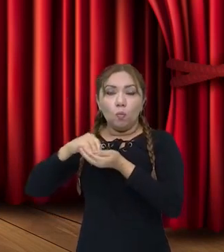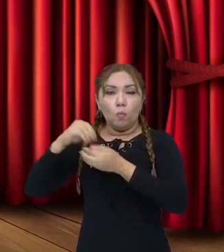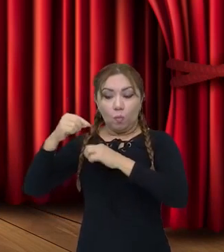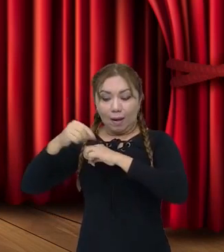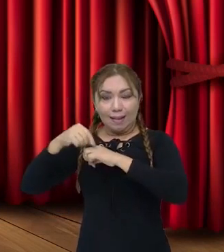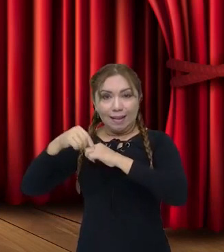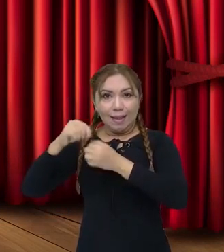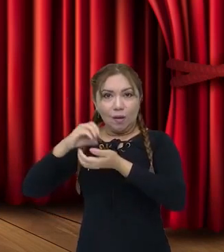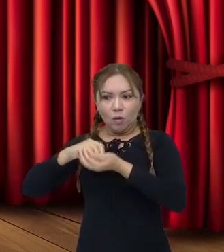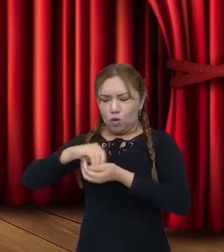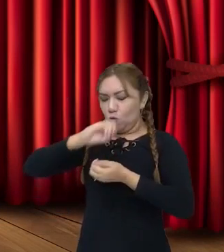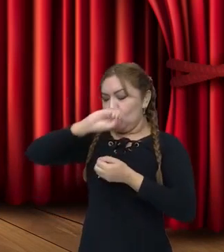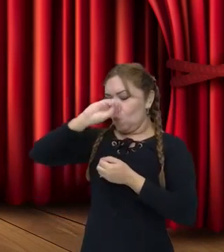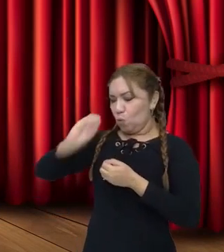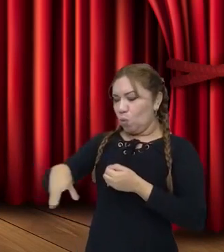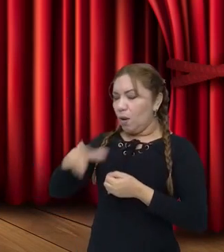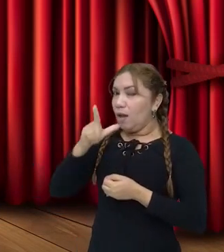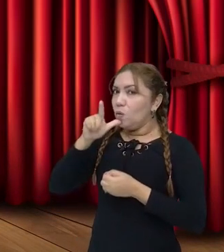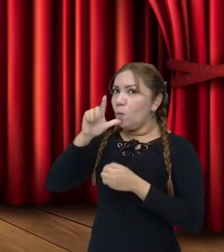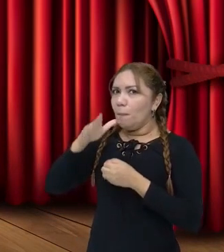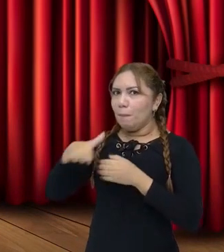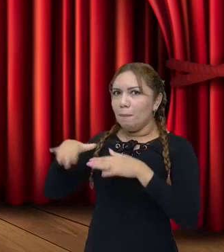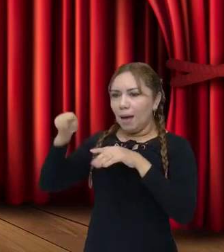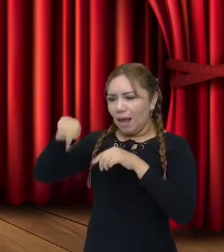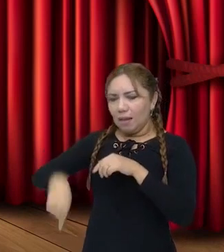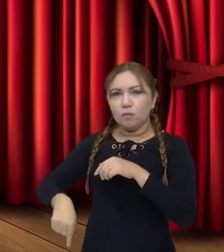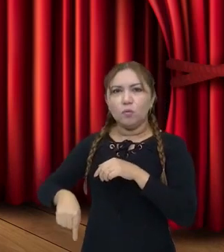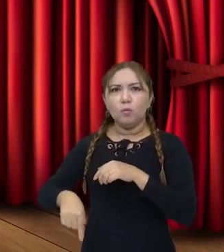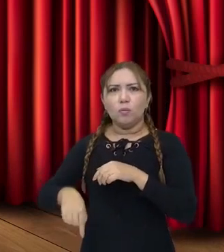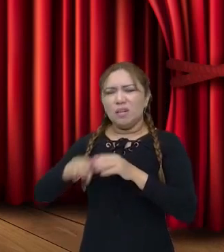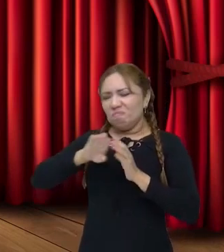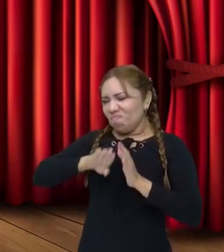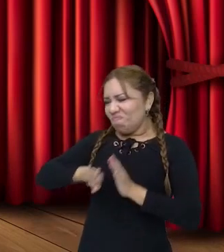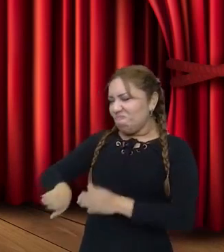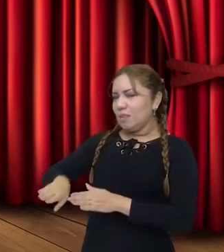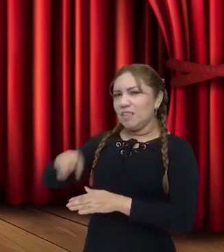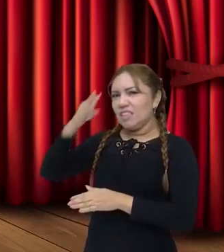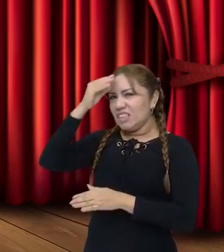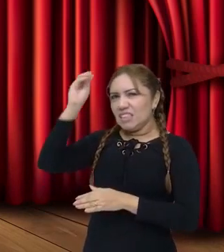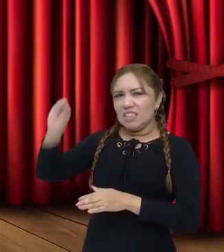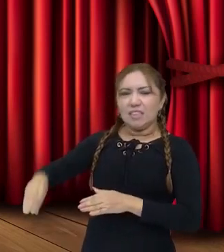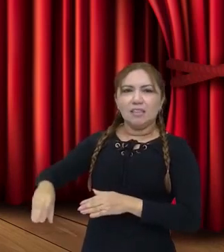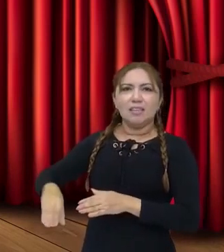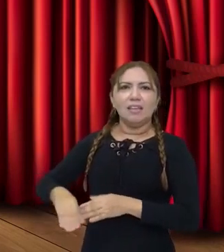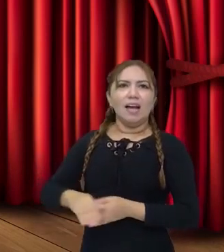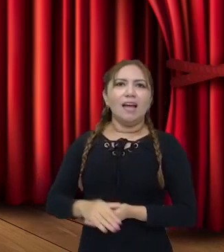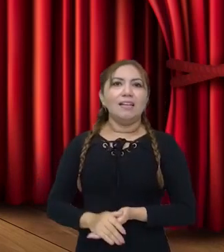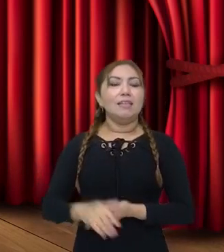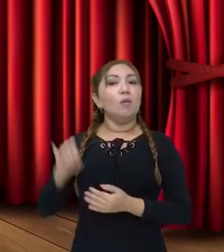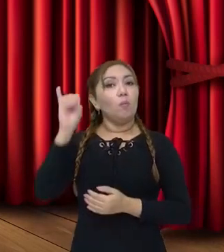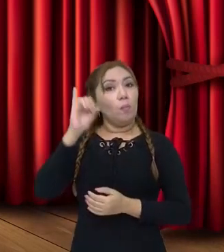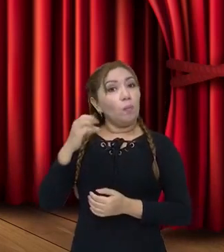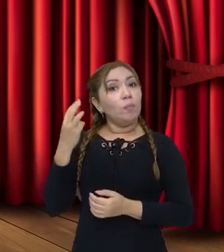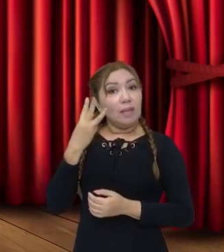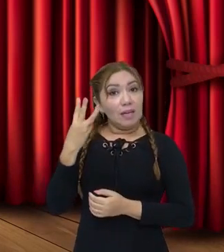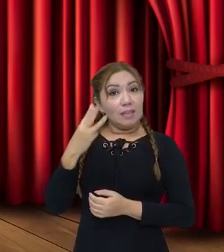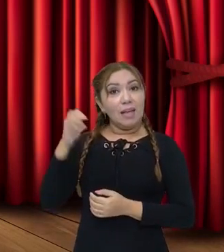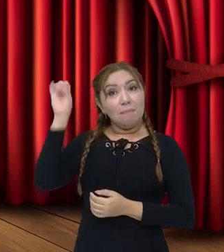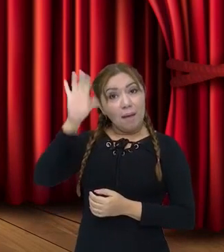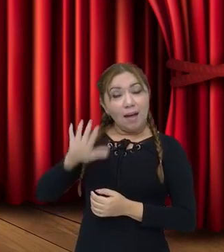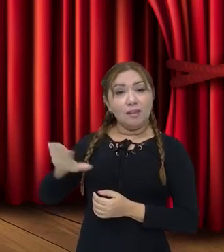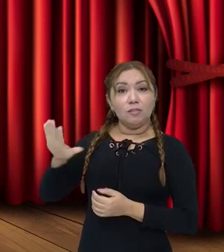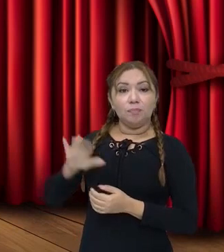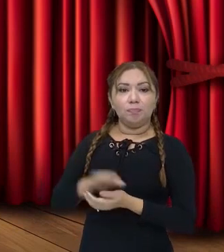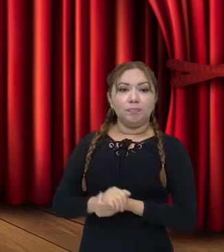no mar para nunca mais ser encontrado. Então, a imagem 3 é a próxima imagem.